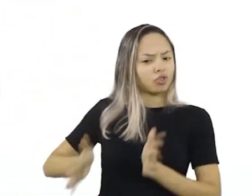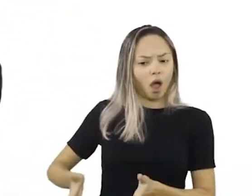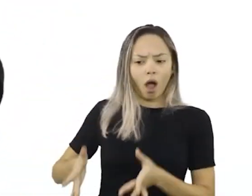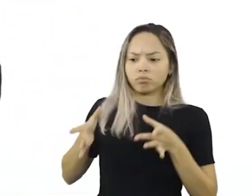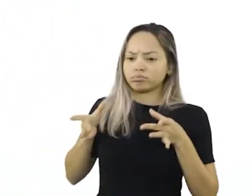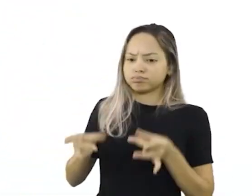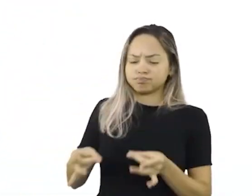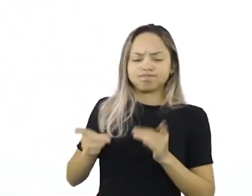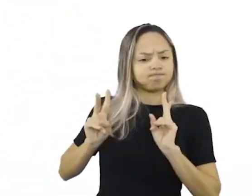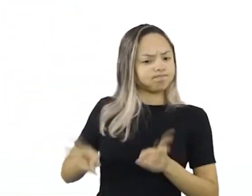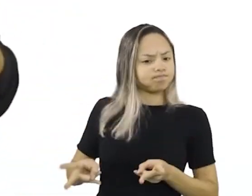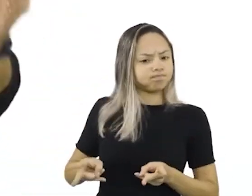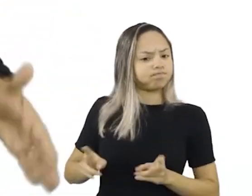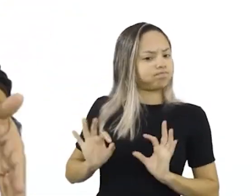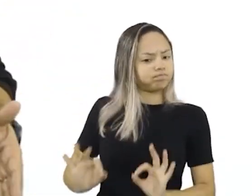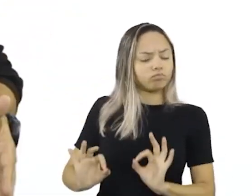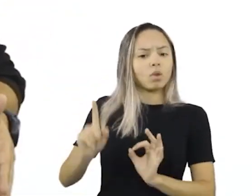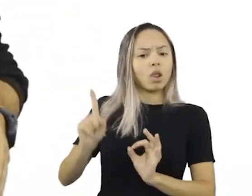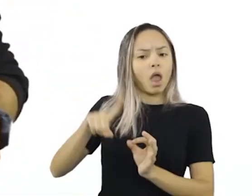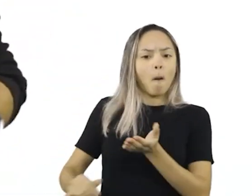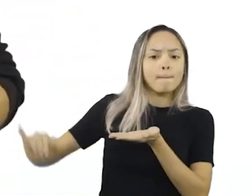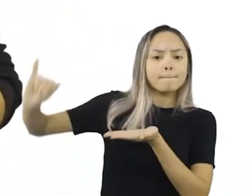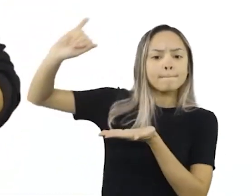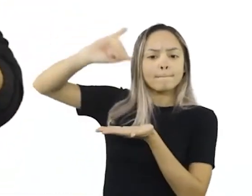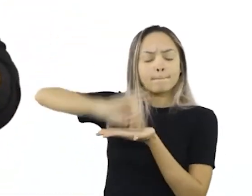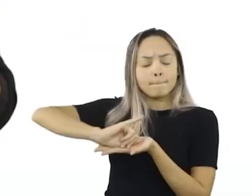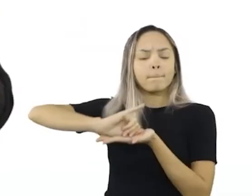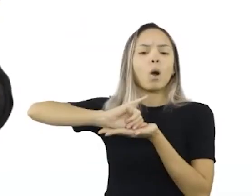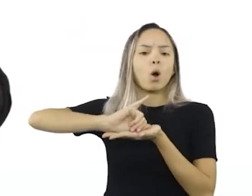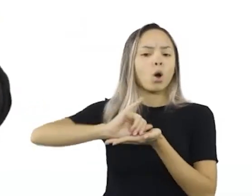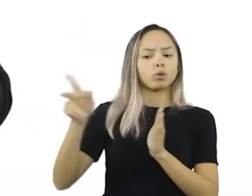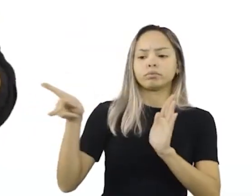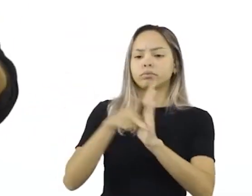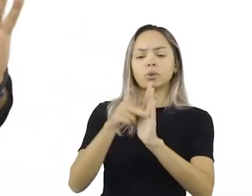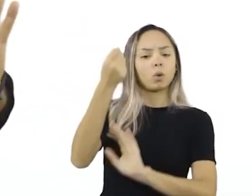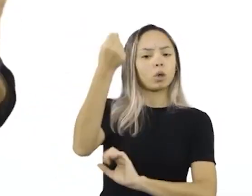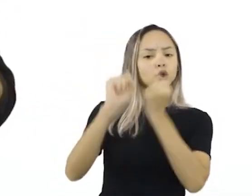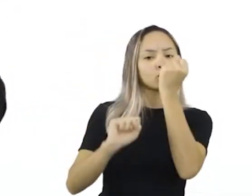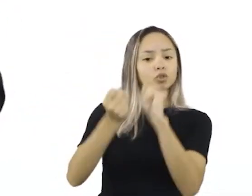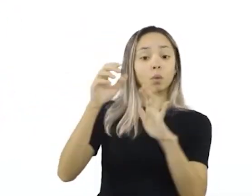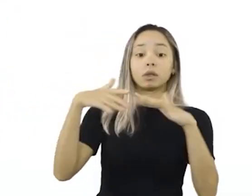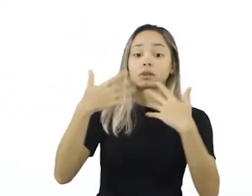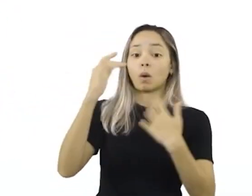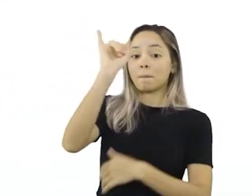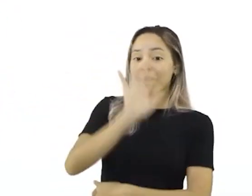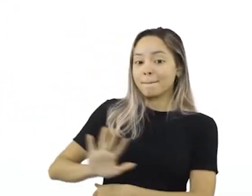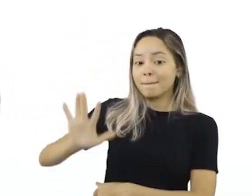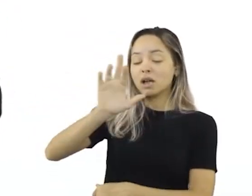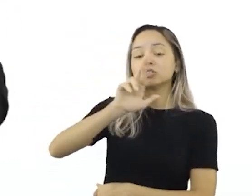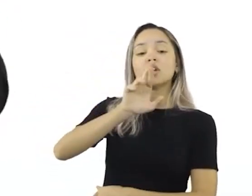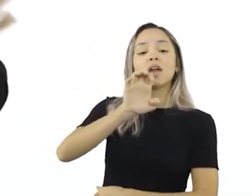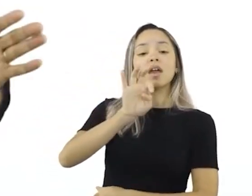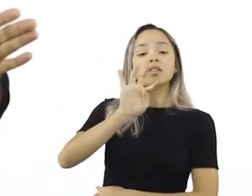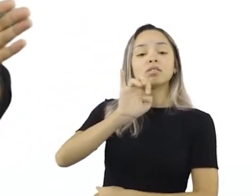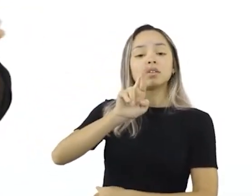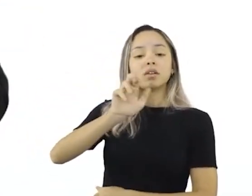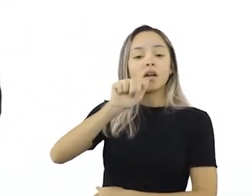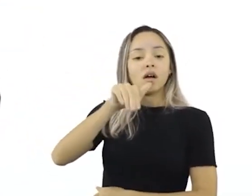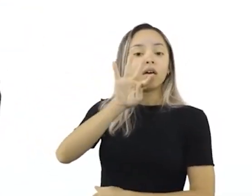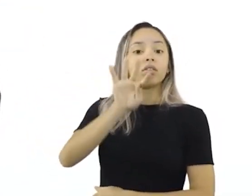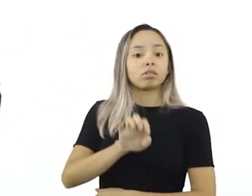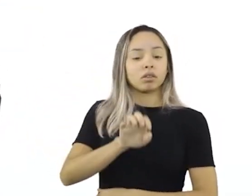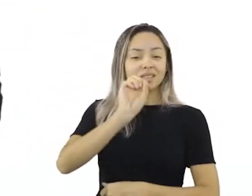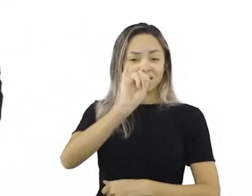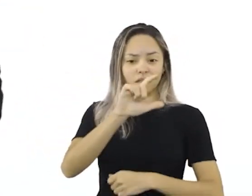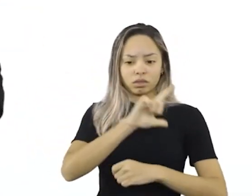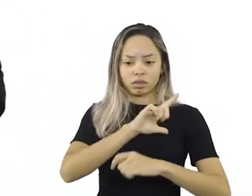como um grande polo industrial. E aí a imagem e o nome, Retirante, se ela tivesse lá associada a